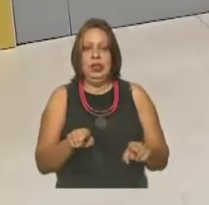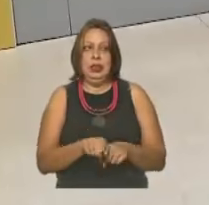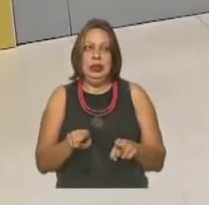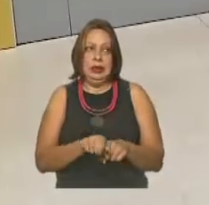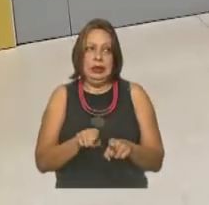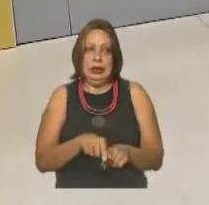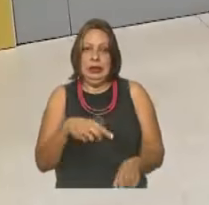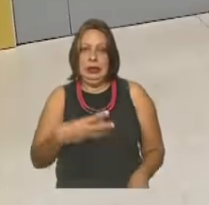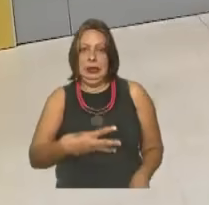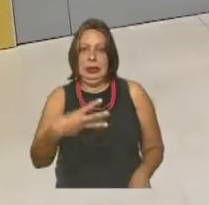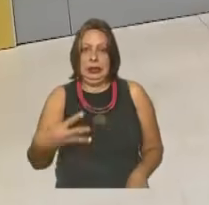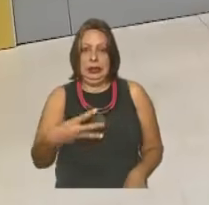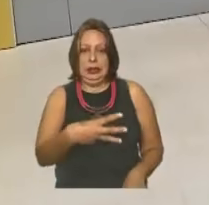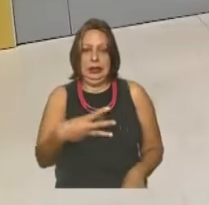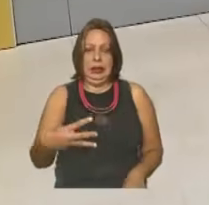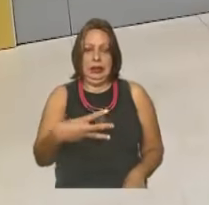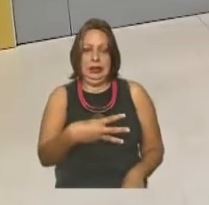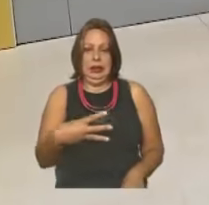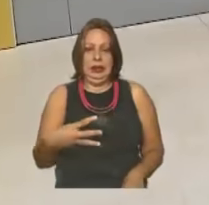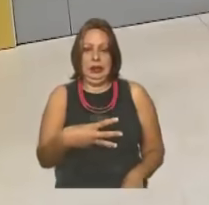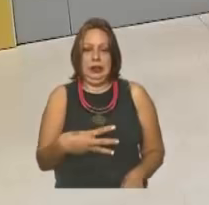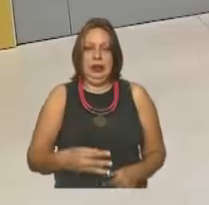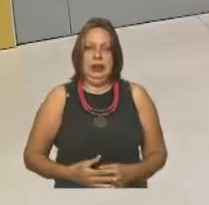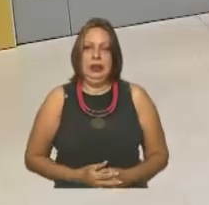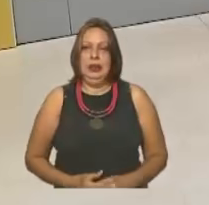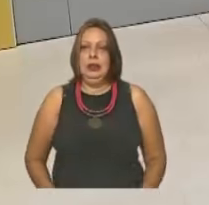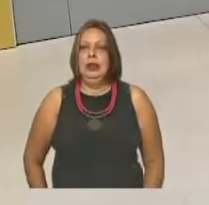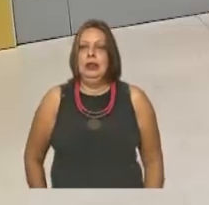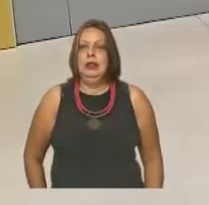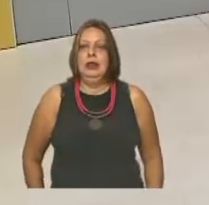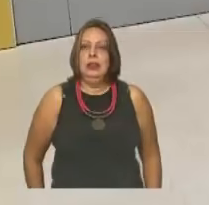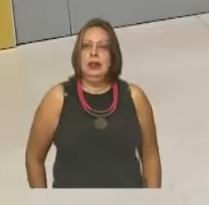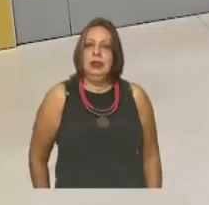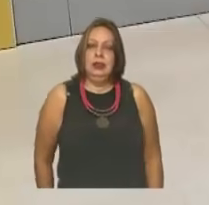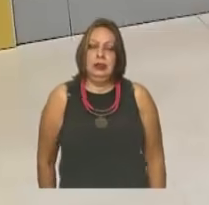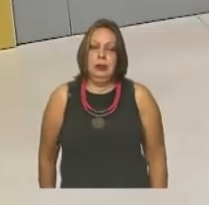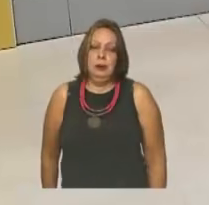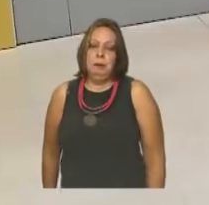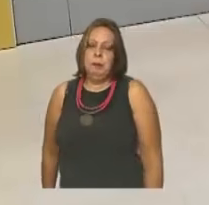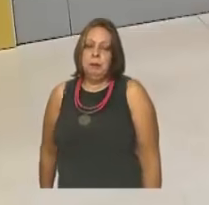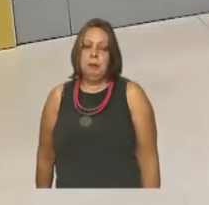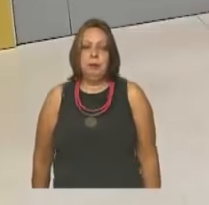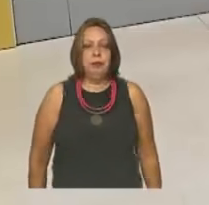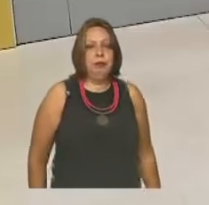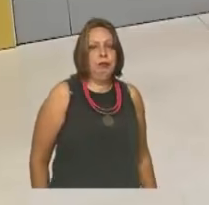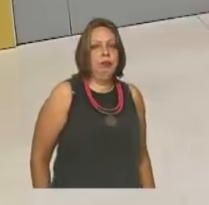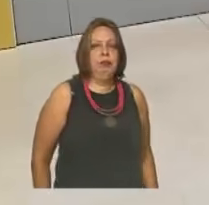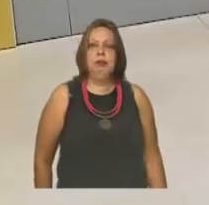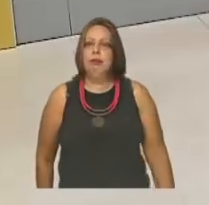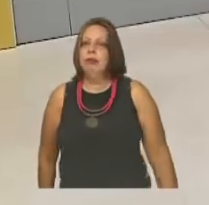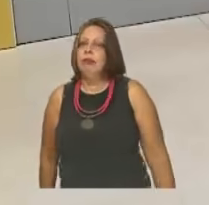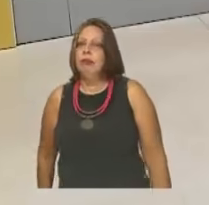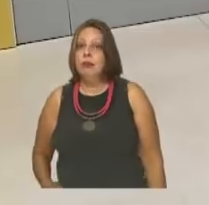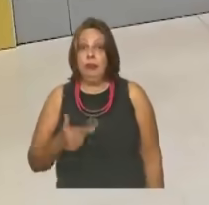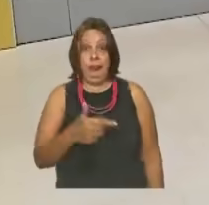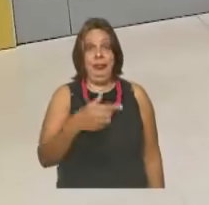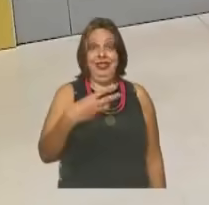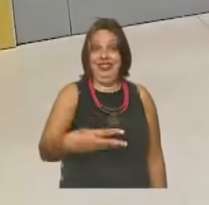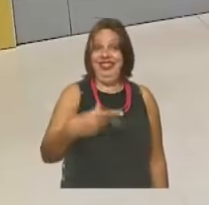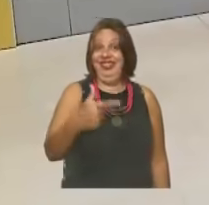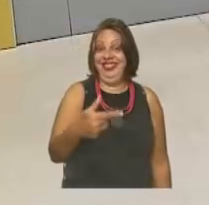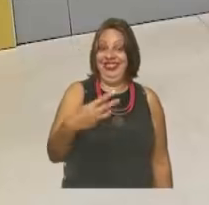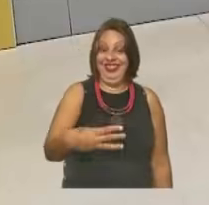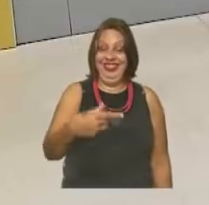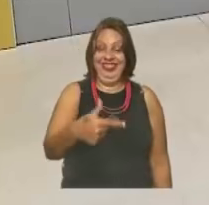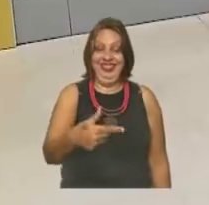a de número 33, 33. Vai marcando, vem comigo, vamos seguindo. Dose dupla, 23,